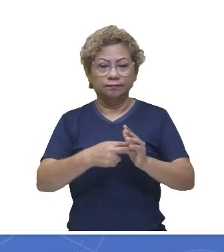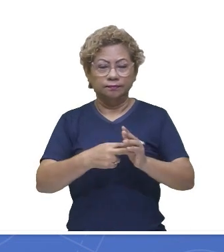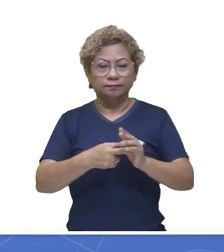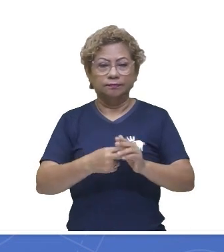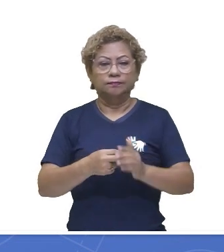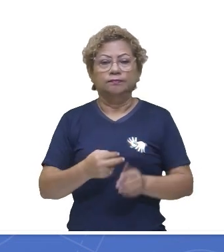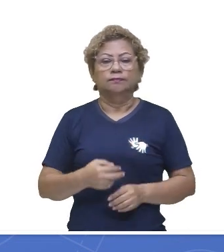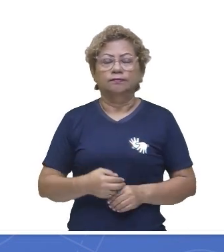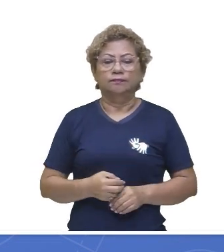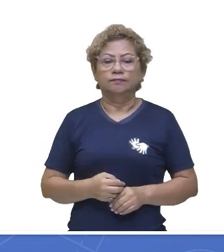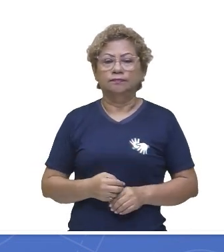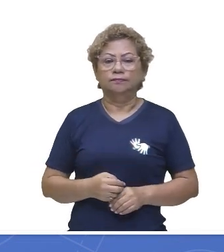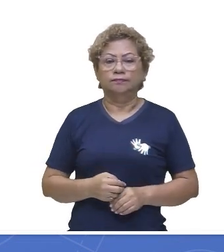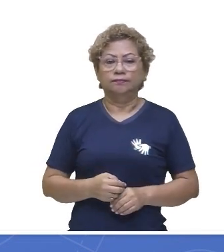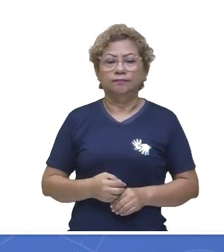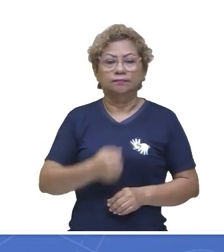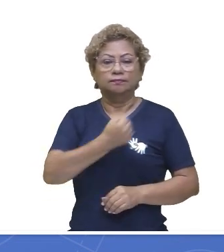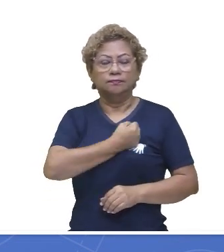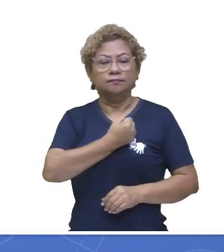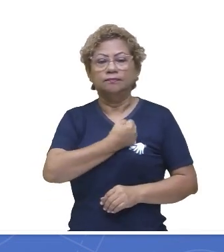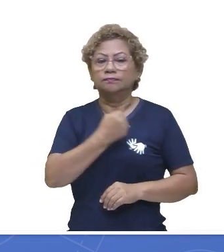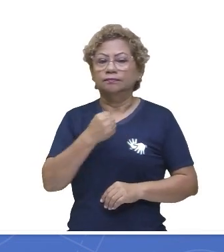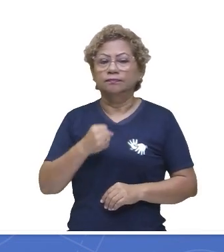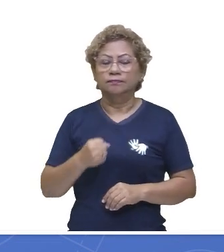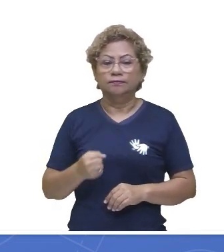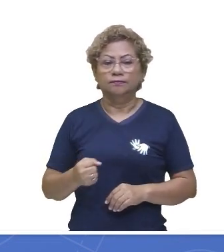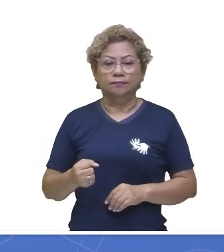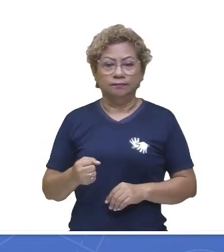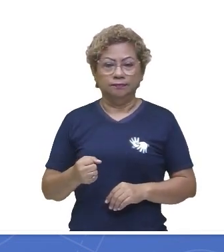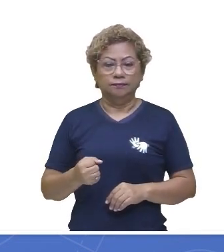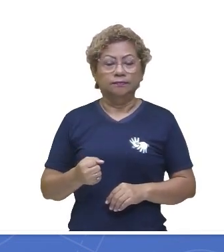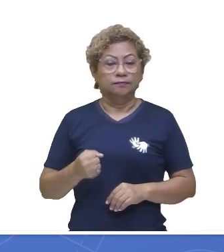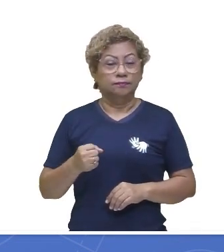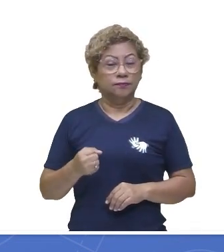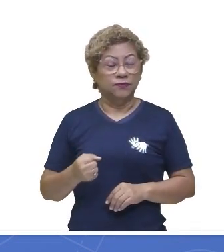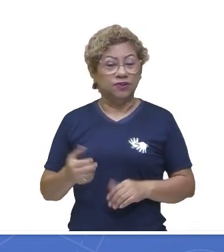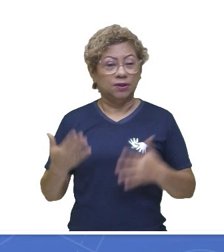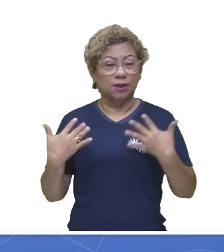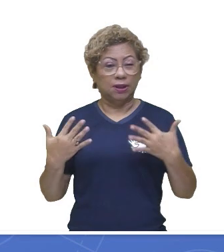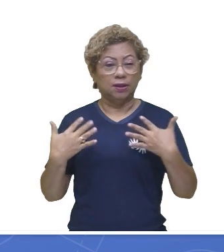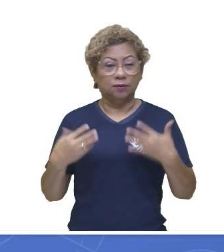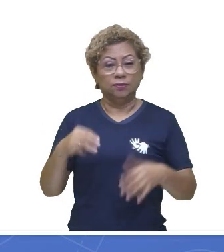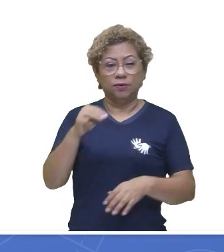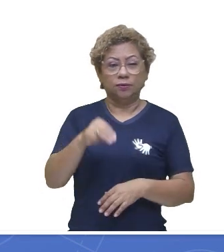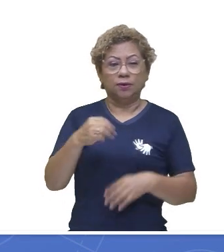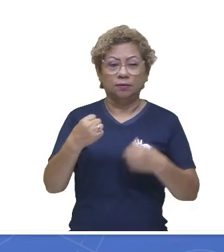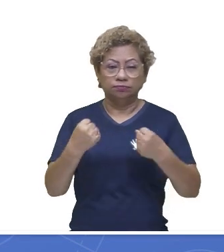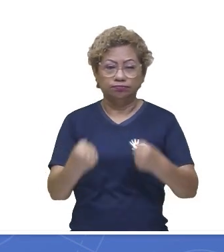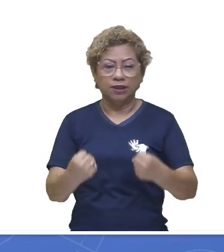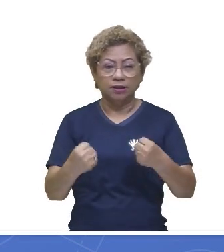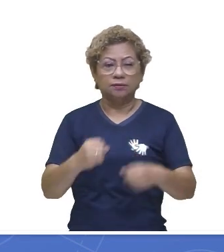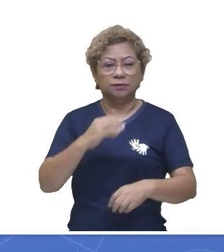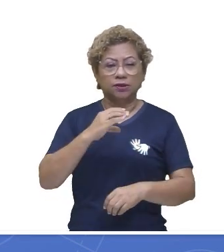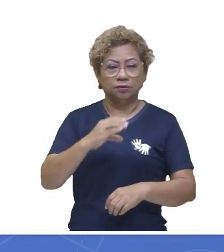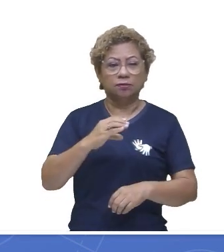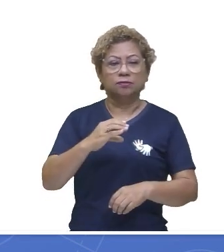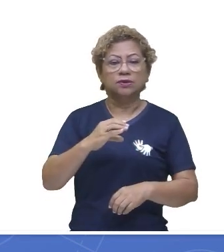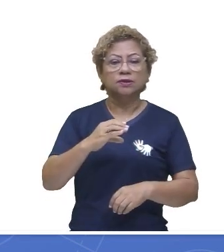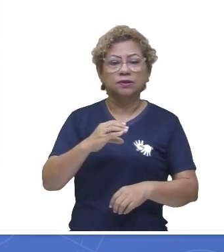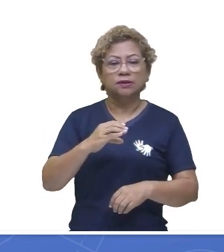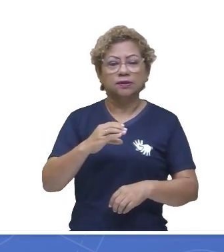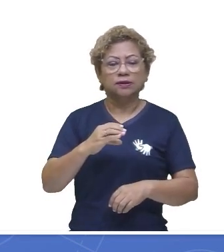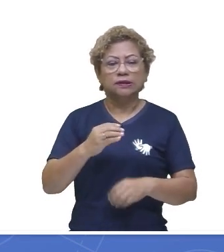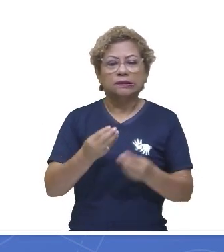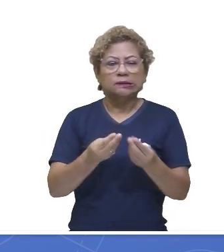o C é o calor específico sensível e o ΔT é a variação da temperatura. E agora vamos ao nosso exemplo número